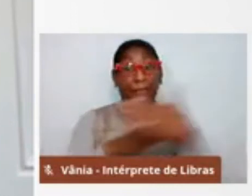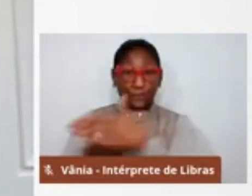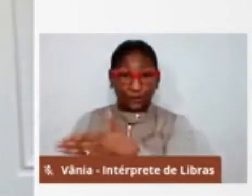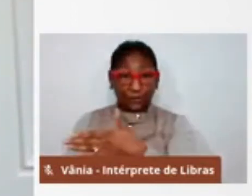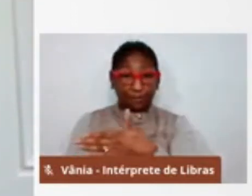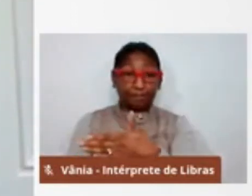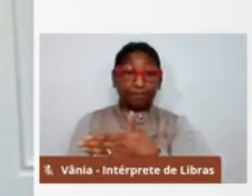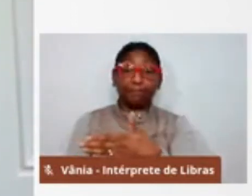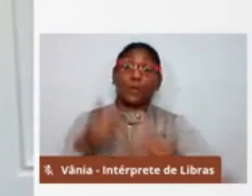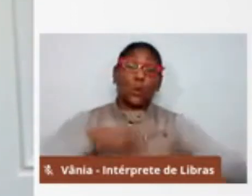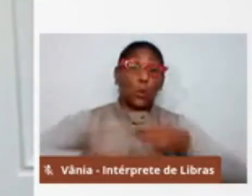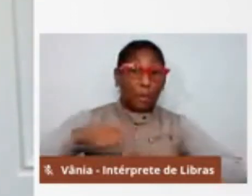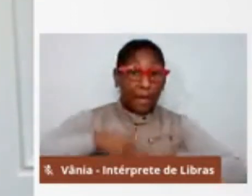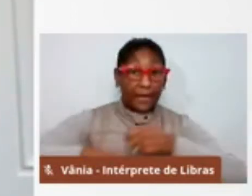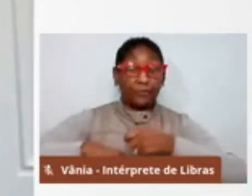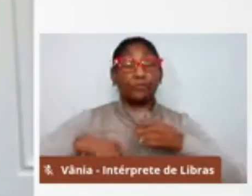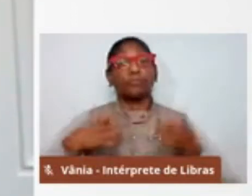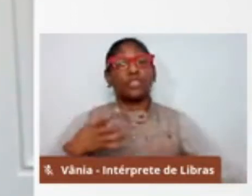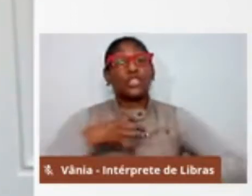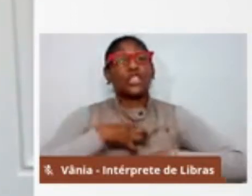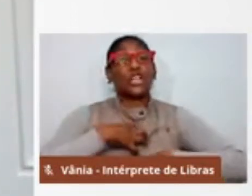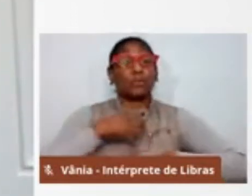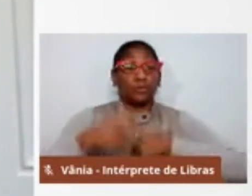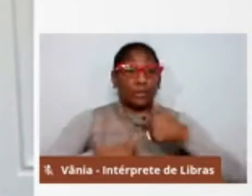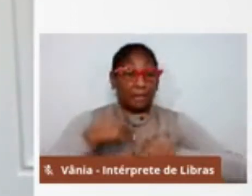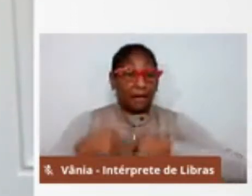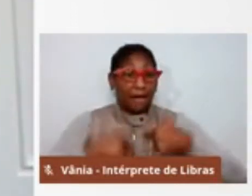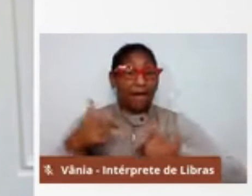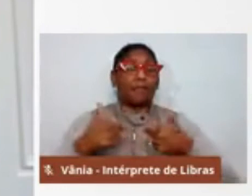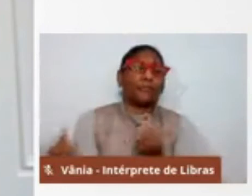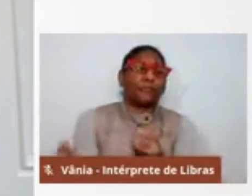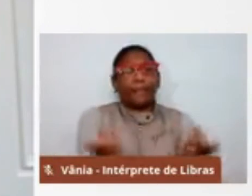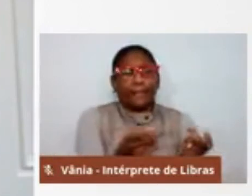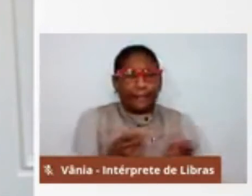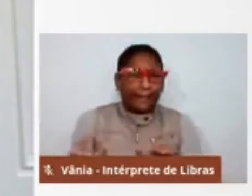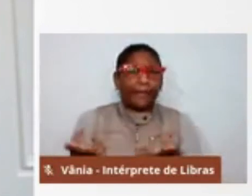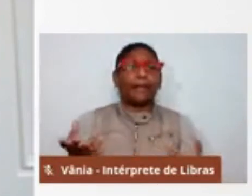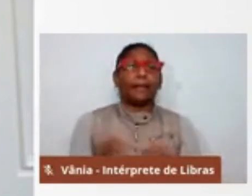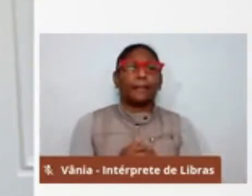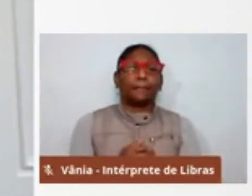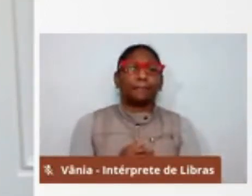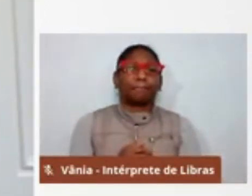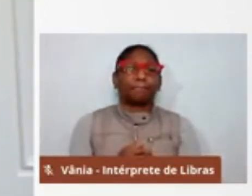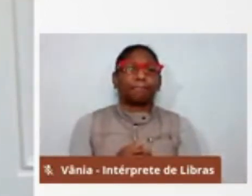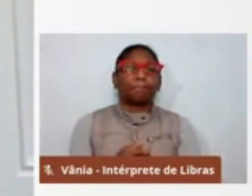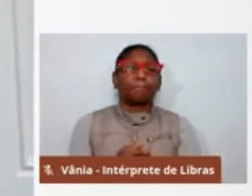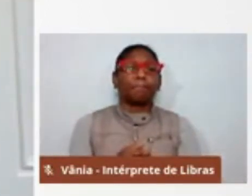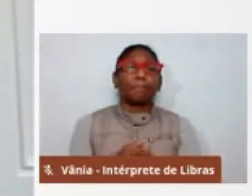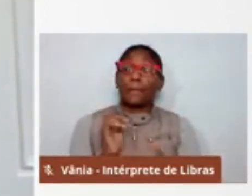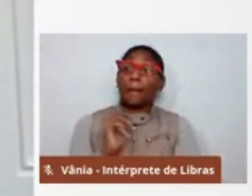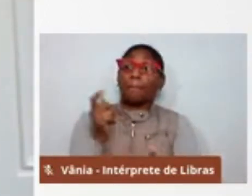próprio comércio, formas de trabalho, né, de vendas, do e-commerce, do Pague